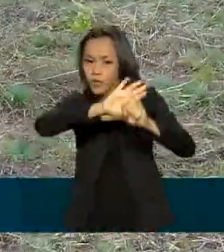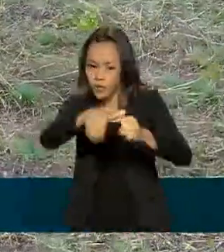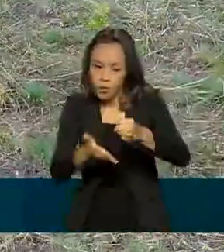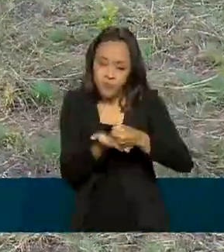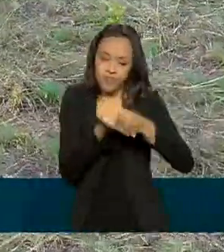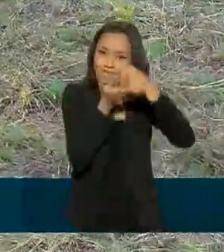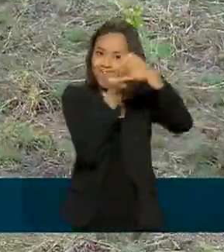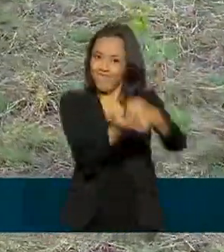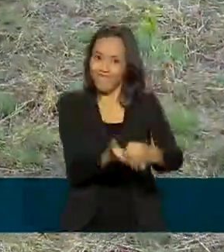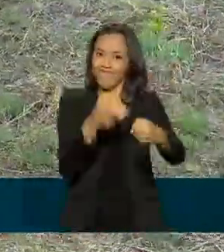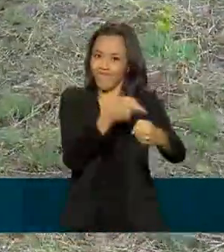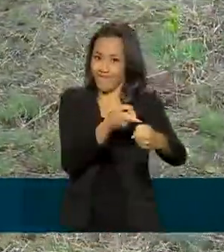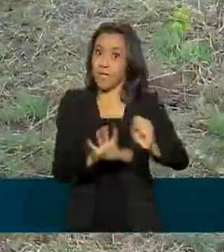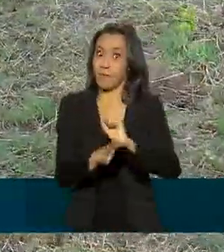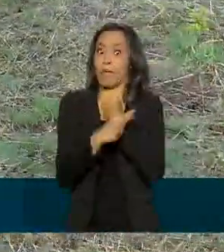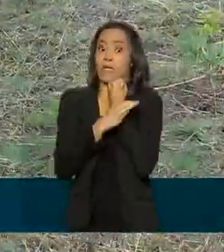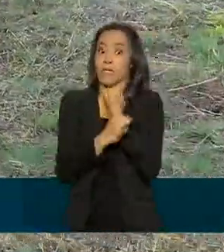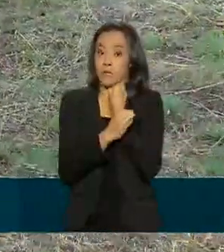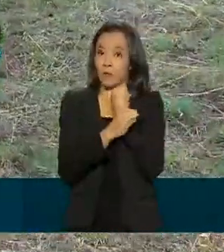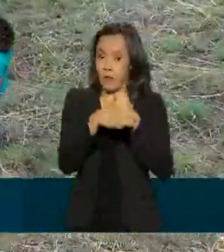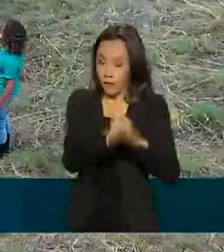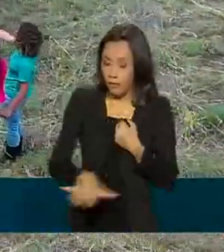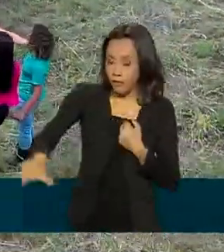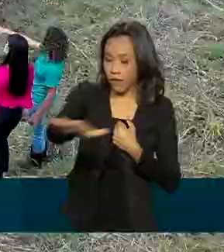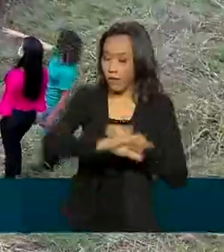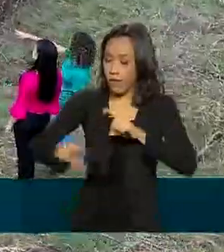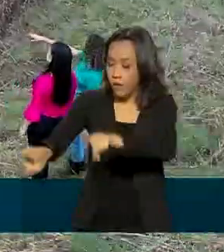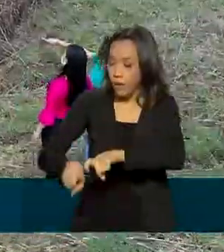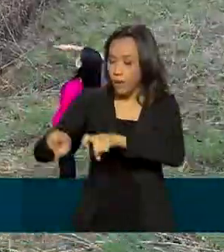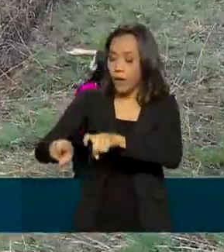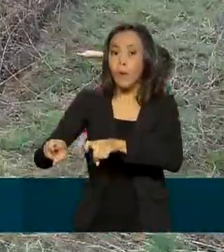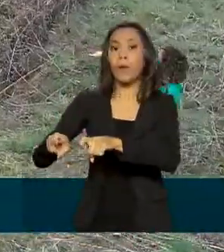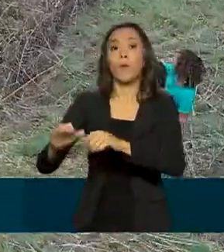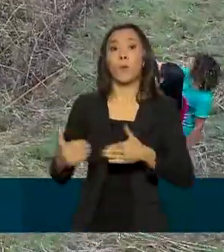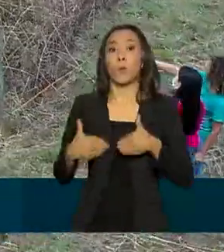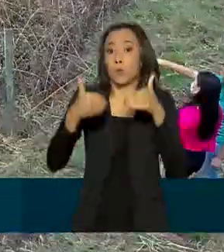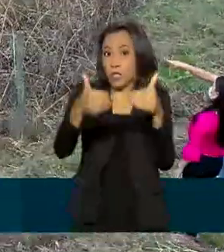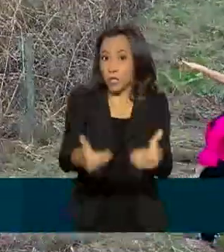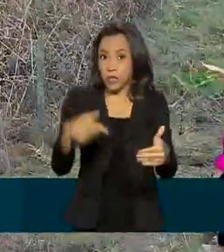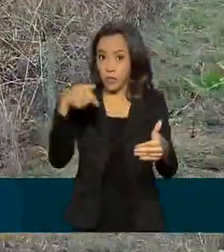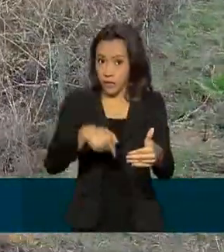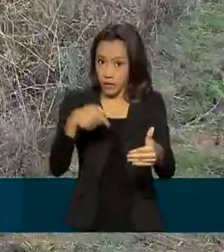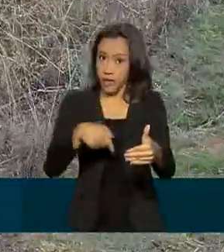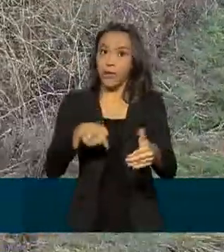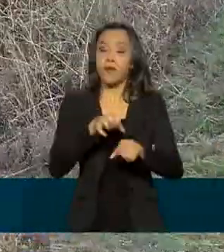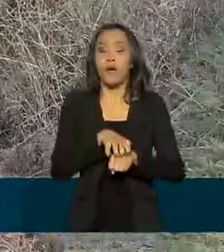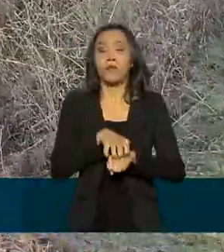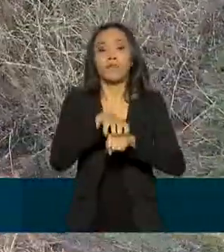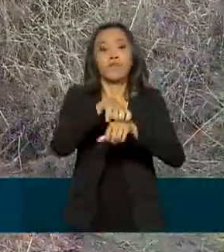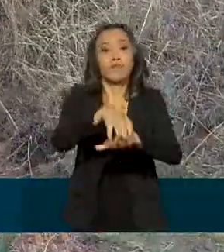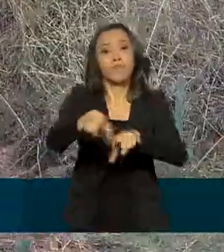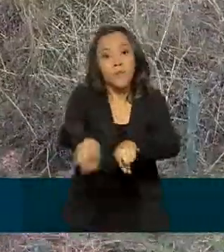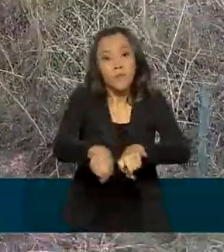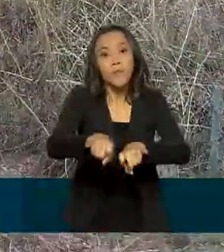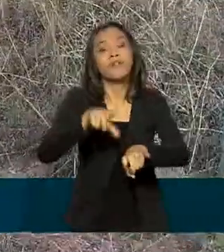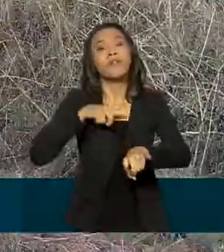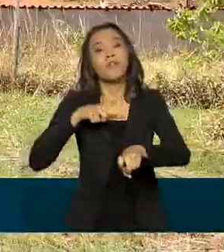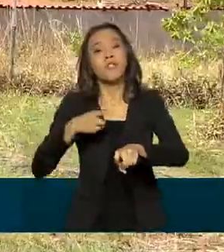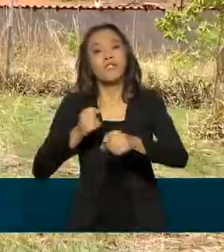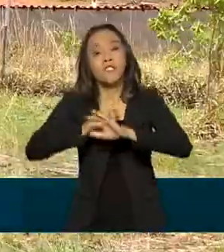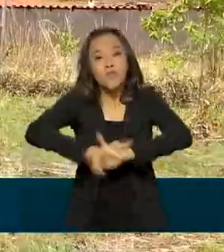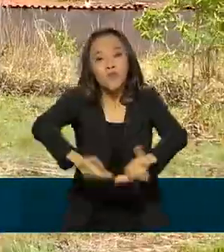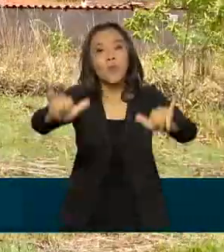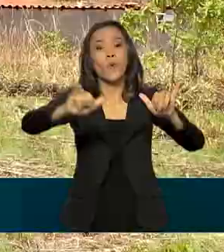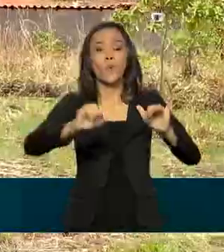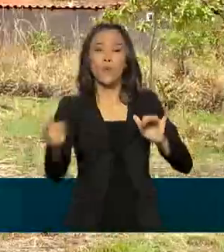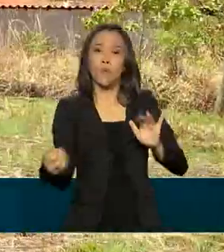o bom uso dos recursos naturais no meio Rural o ministério da agricultura pecuária e Abastecimento não sou o águas do